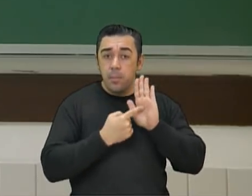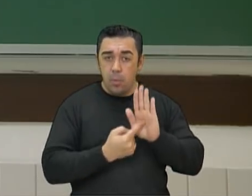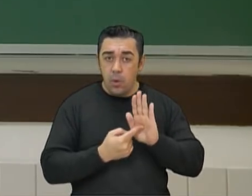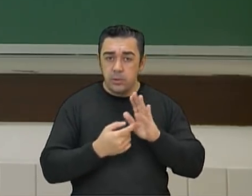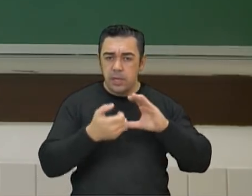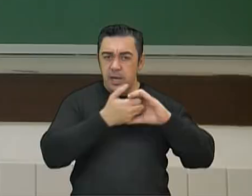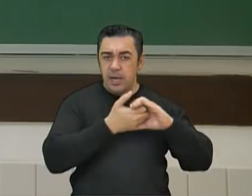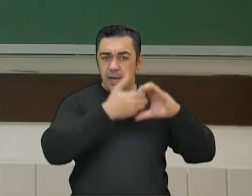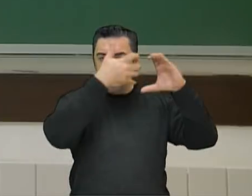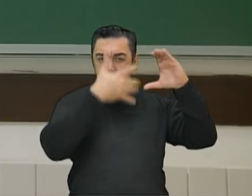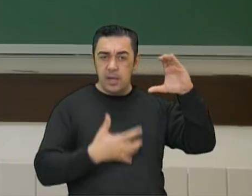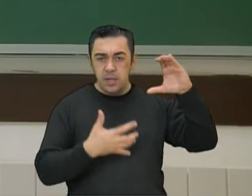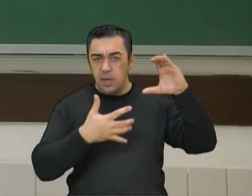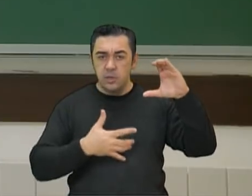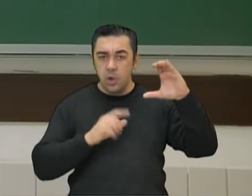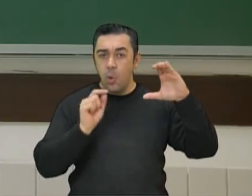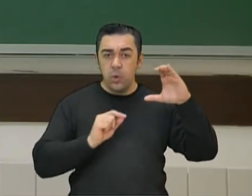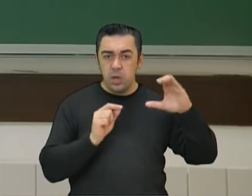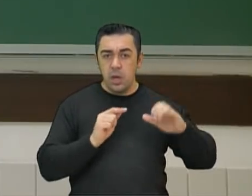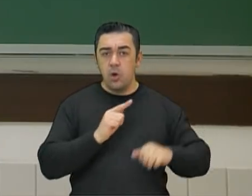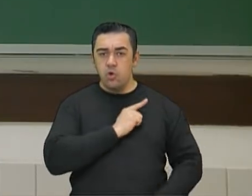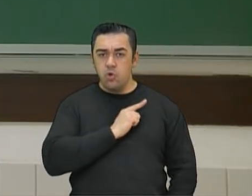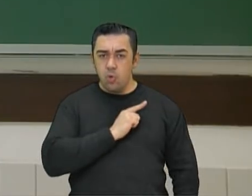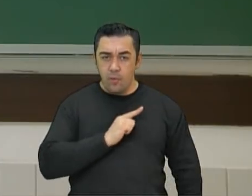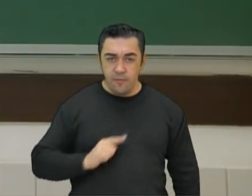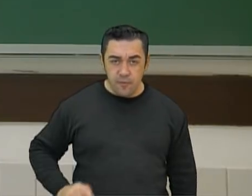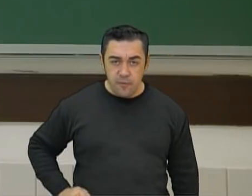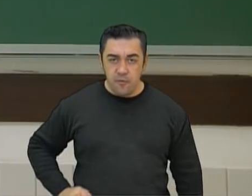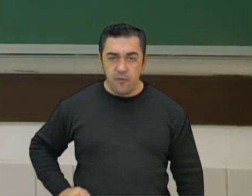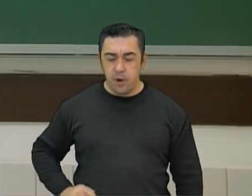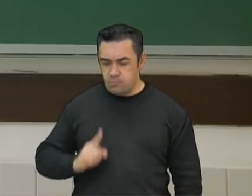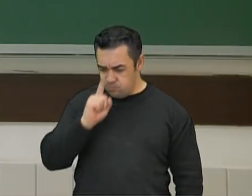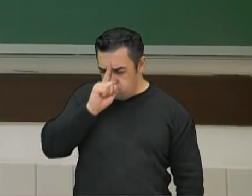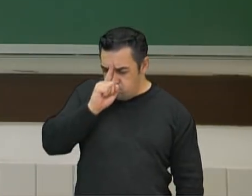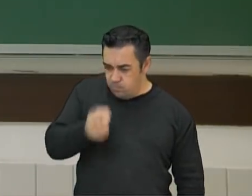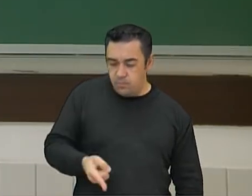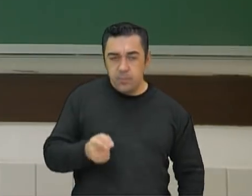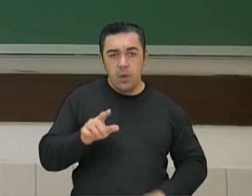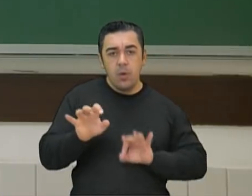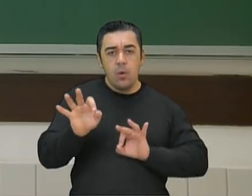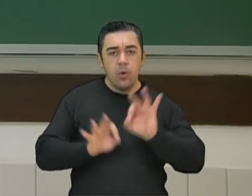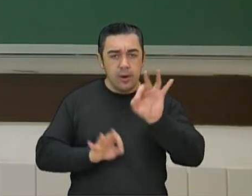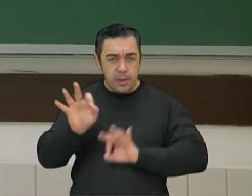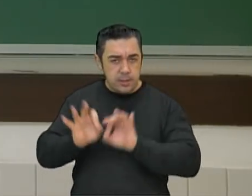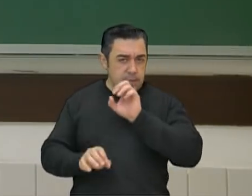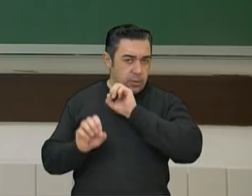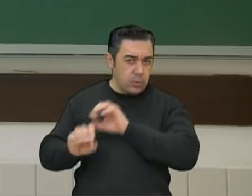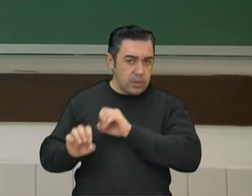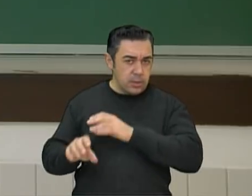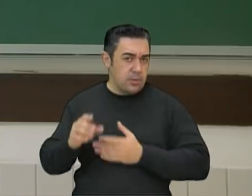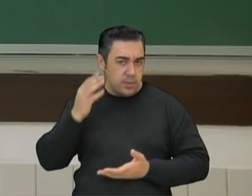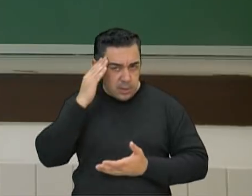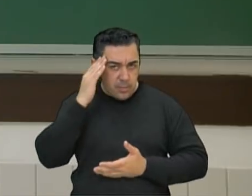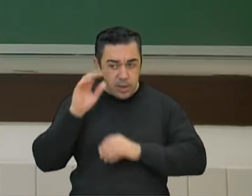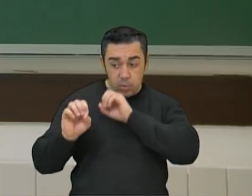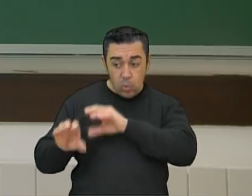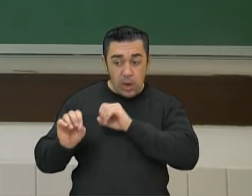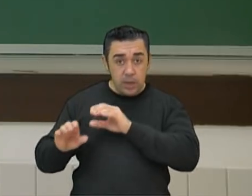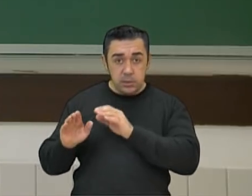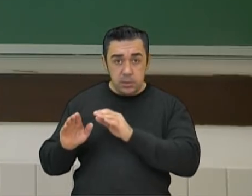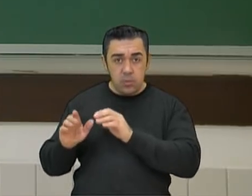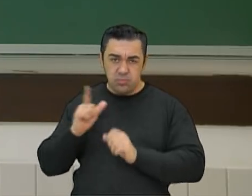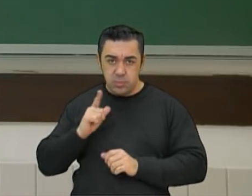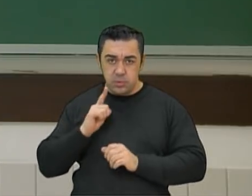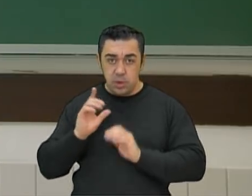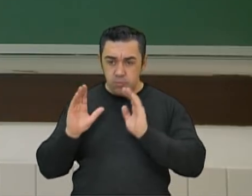dos governos totalitários. A reorganização do sistema de educação. Então lembra? Educação dirigida. Elementos